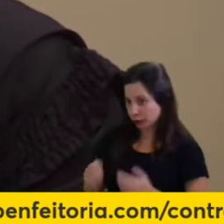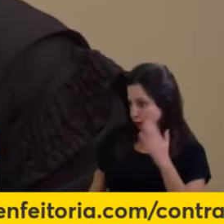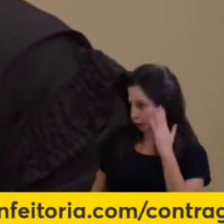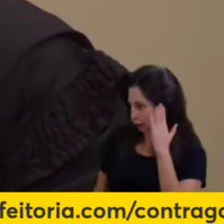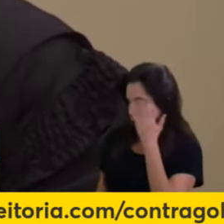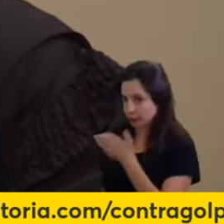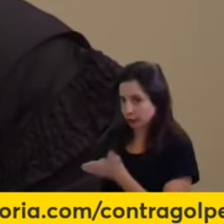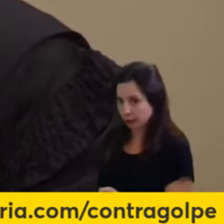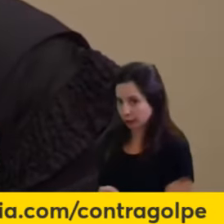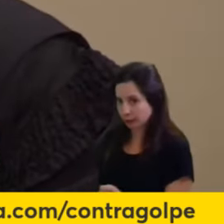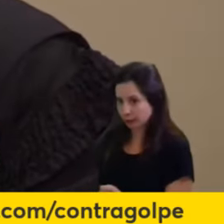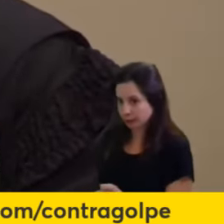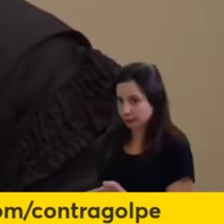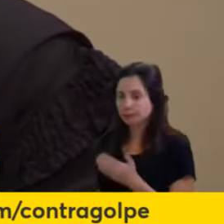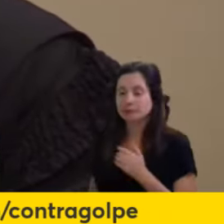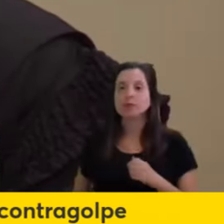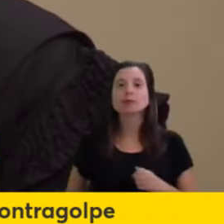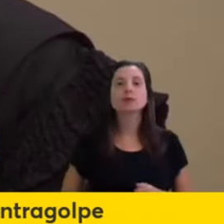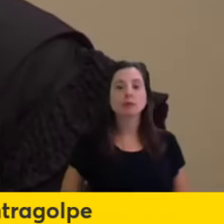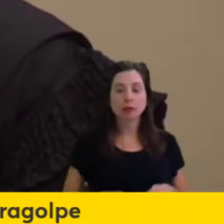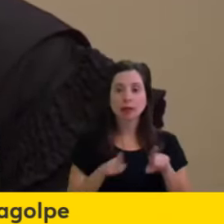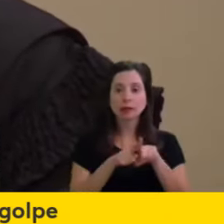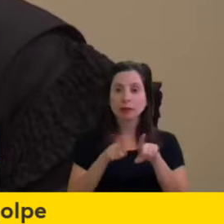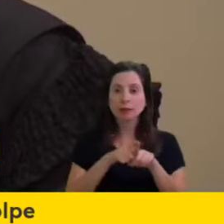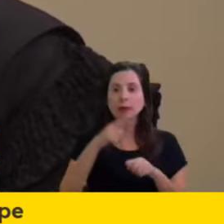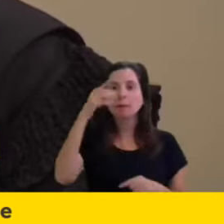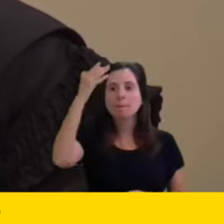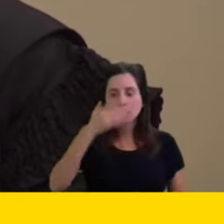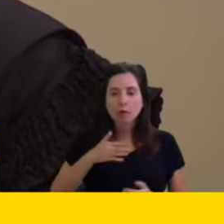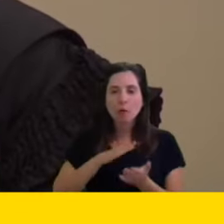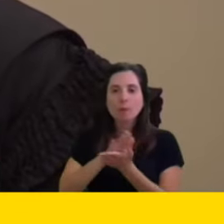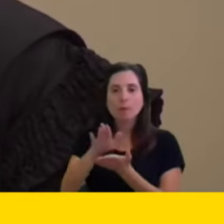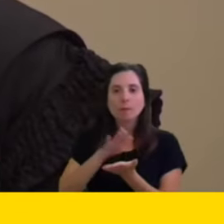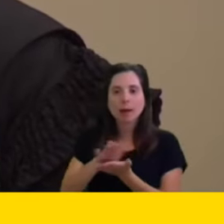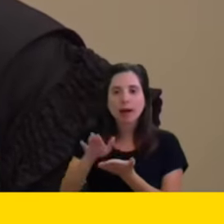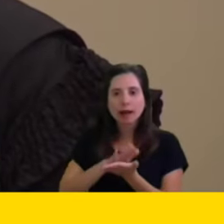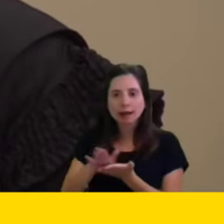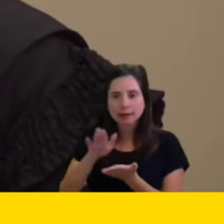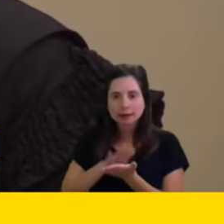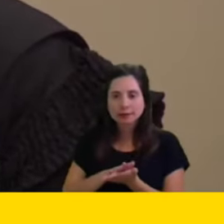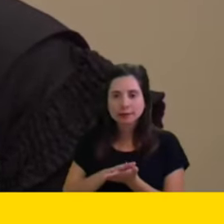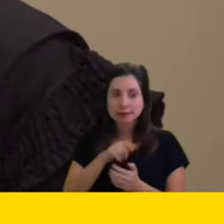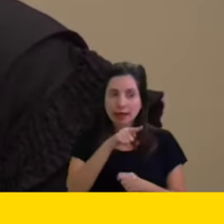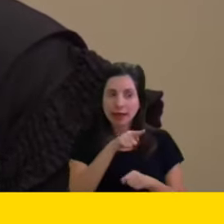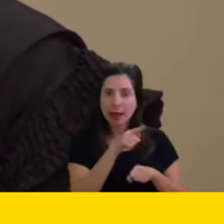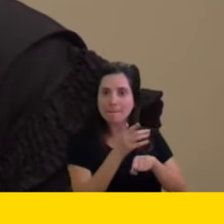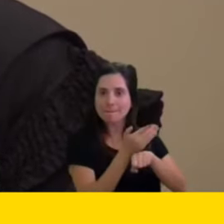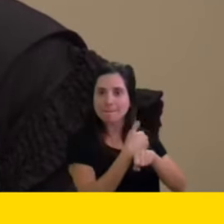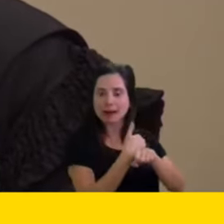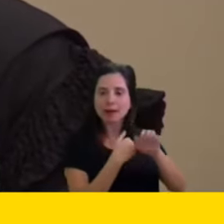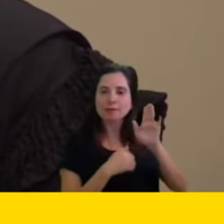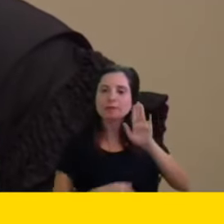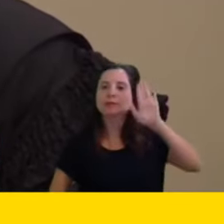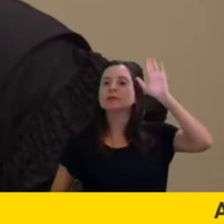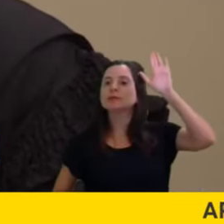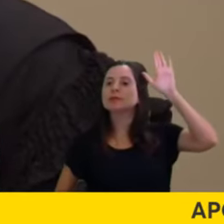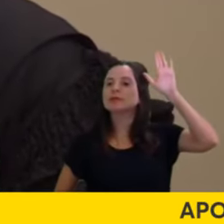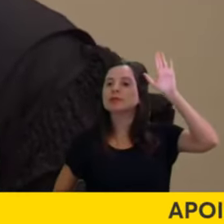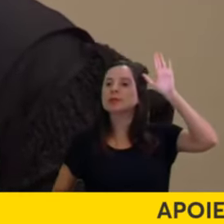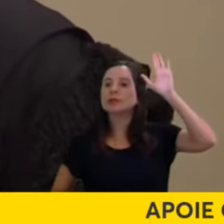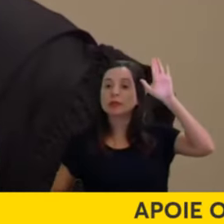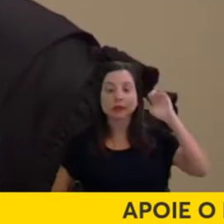candidata ainda comprovação de outras despesas pagas diretamente pela pré-candidata à época aos fornecedores em outros